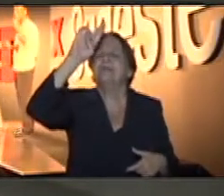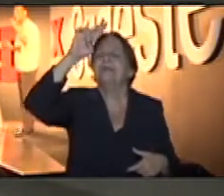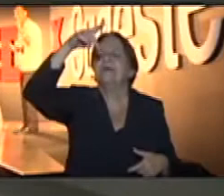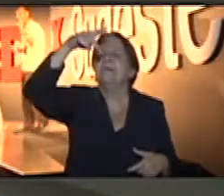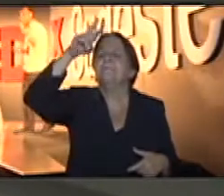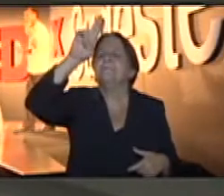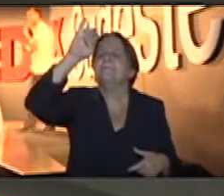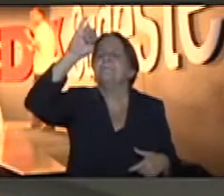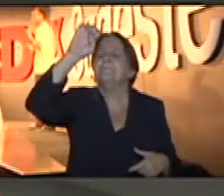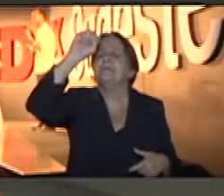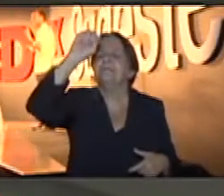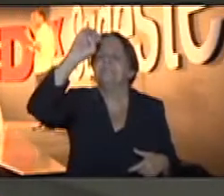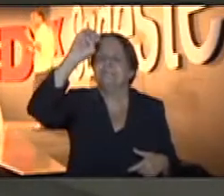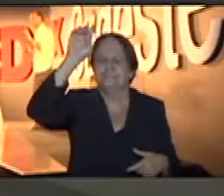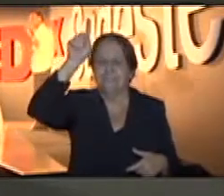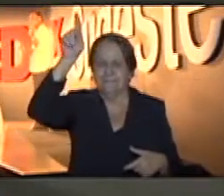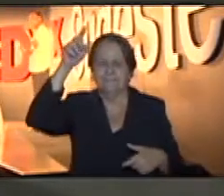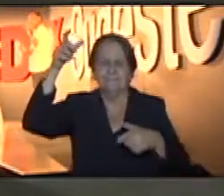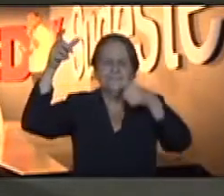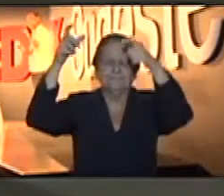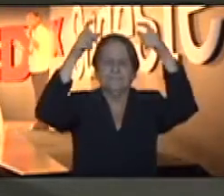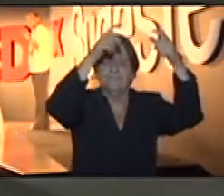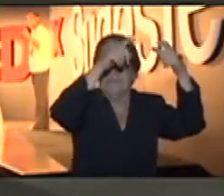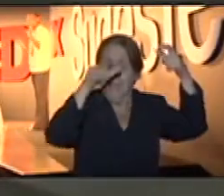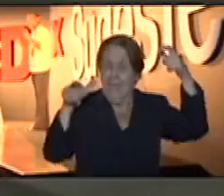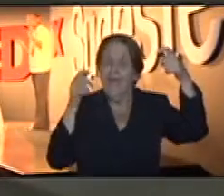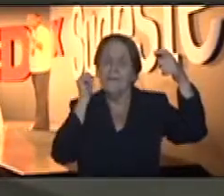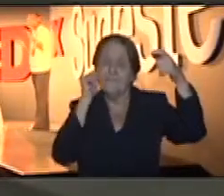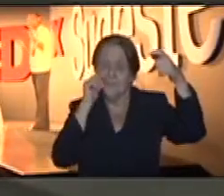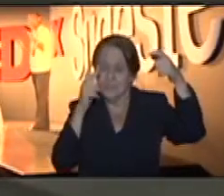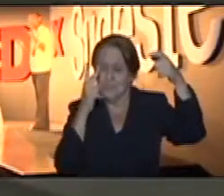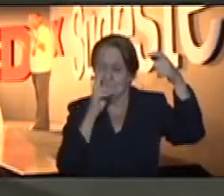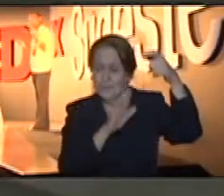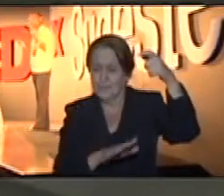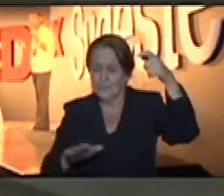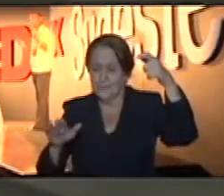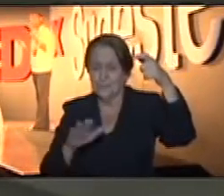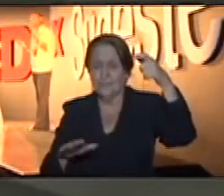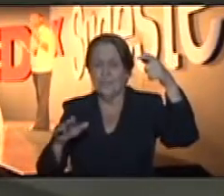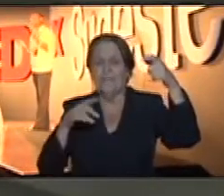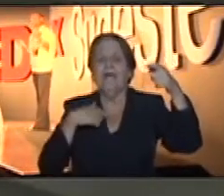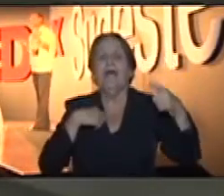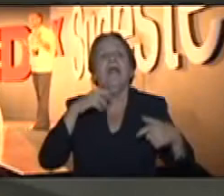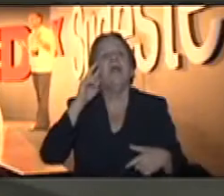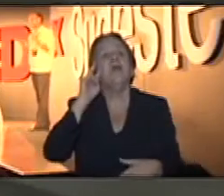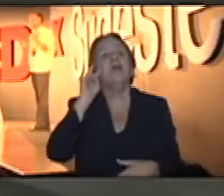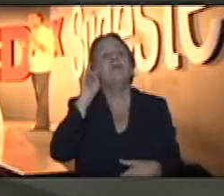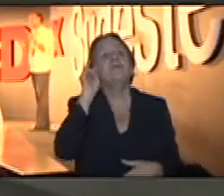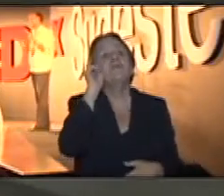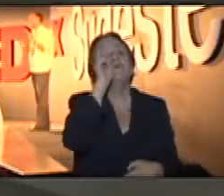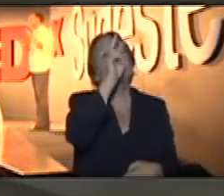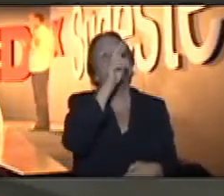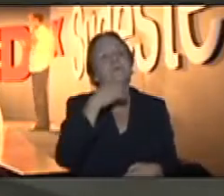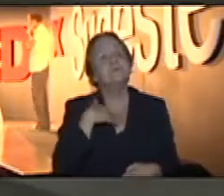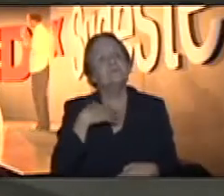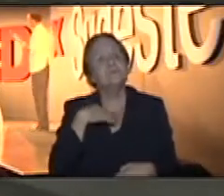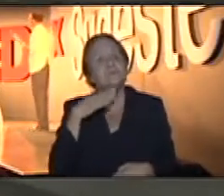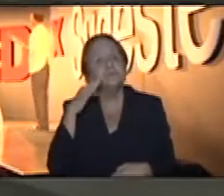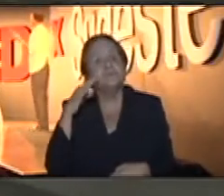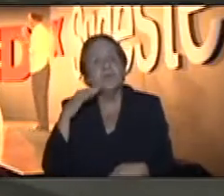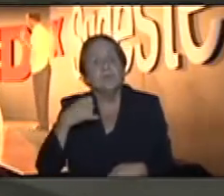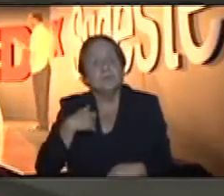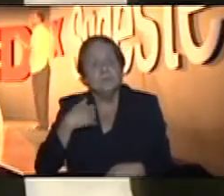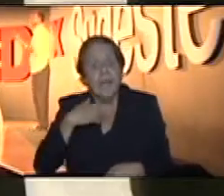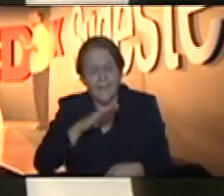meninas a Raquel e a Larissa quando elas começaram a ver as imagens ali comigo Elas disseram assim eu conheço toda a série uma menina de